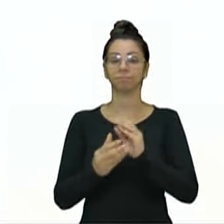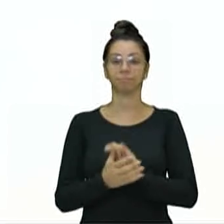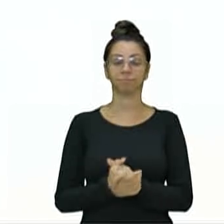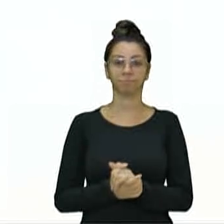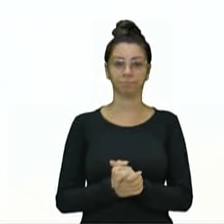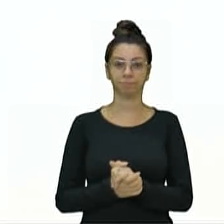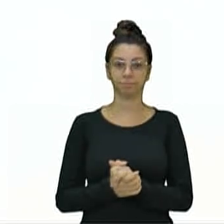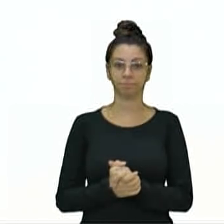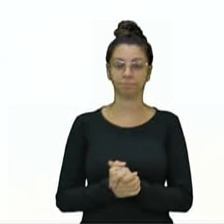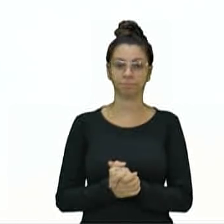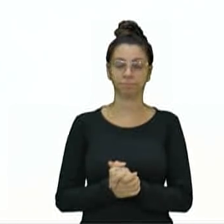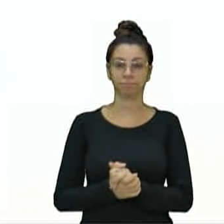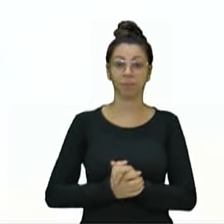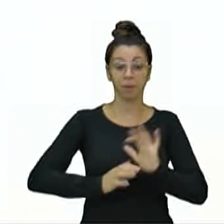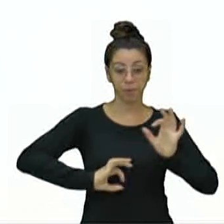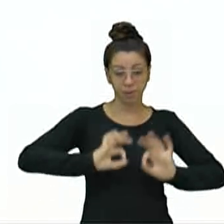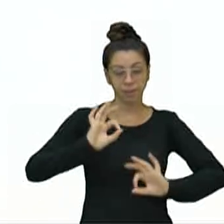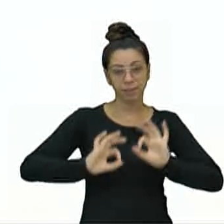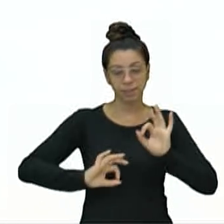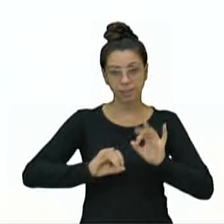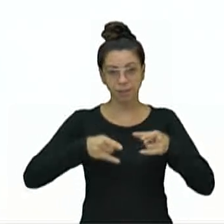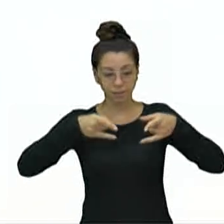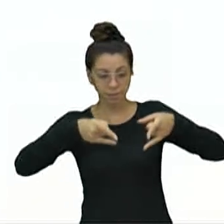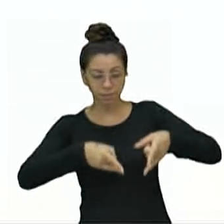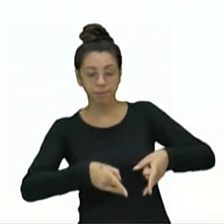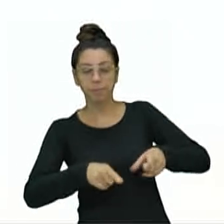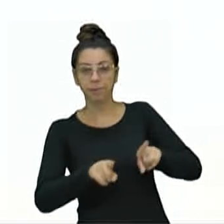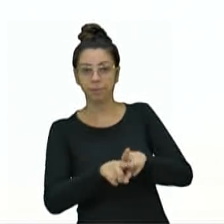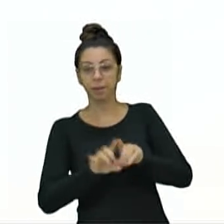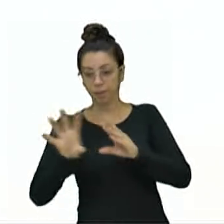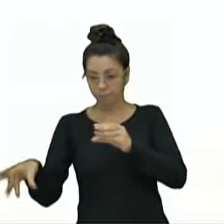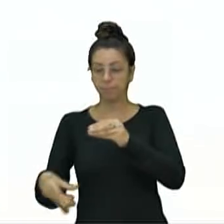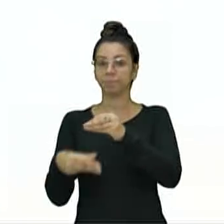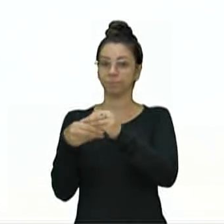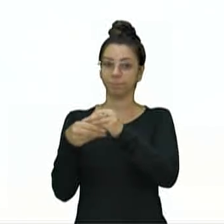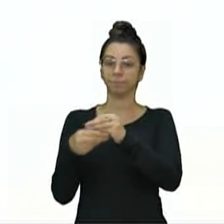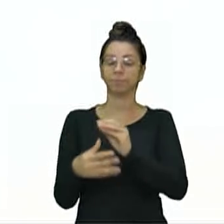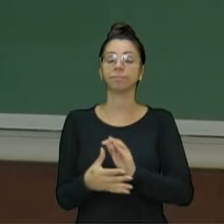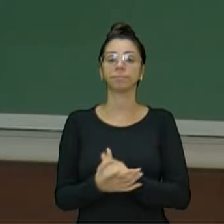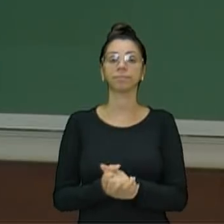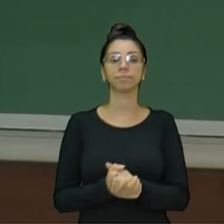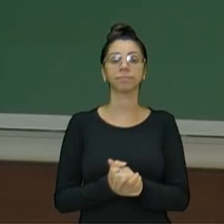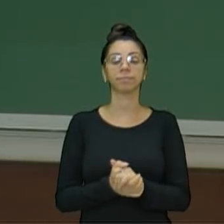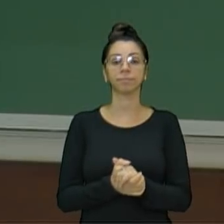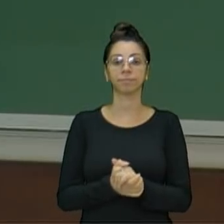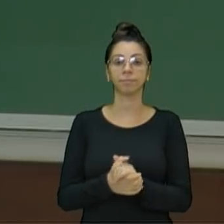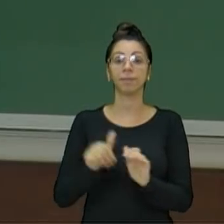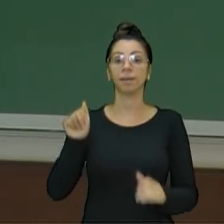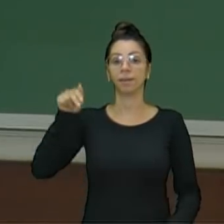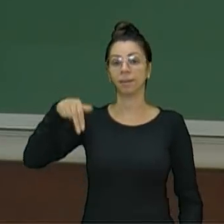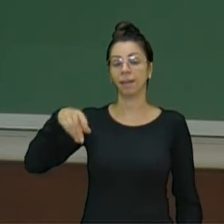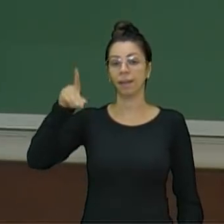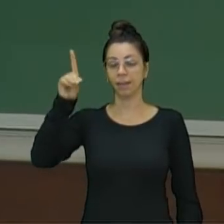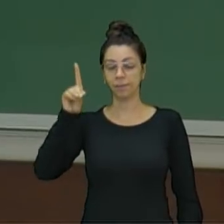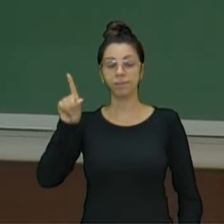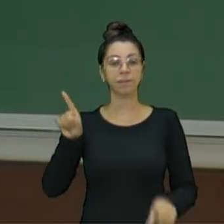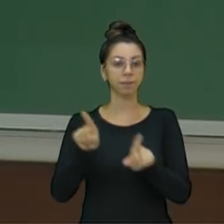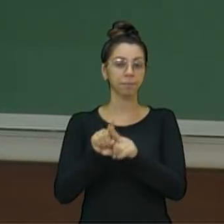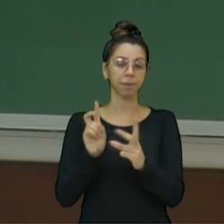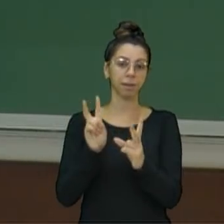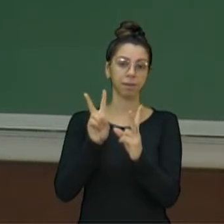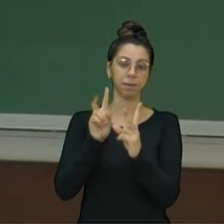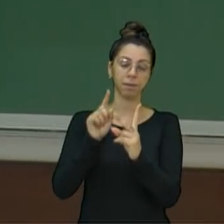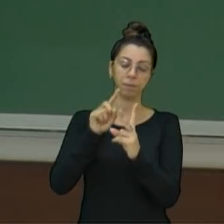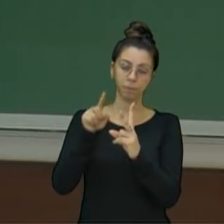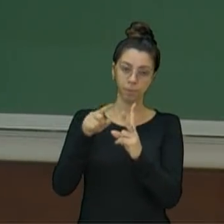ainda arrumar a cama. Ó, esse and está dando uma ideia de adição. Depois nós temos and ali mais 2 vezes, eu coloquei no texto,